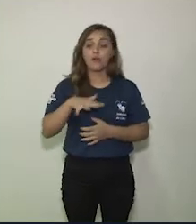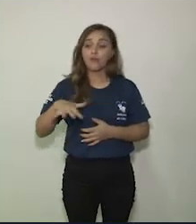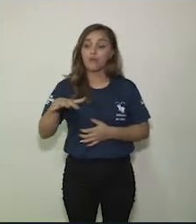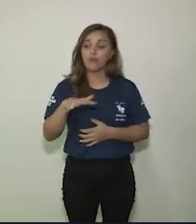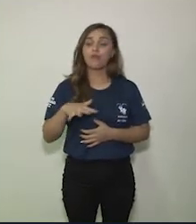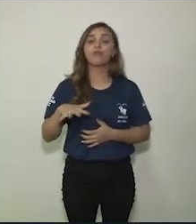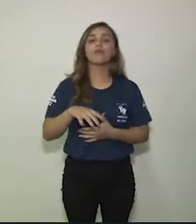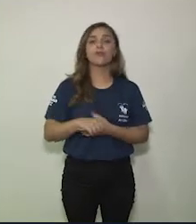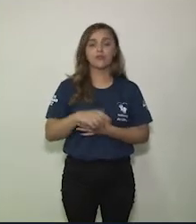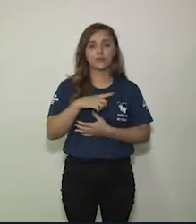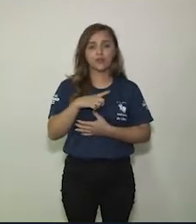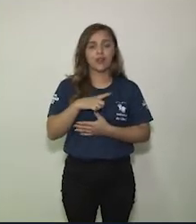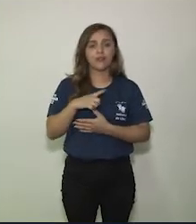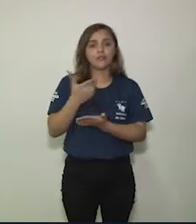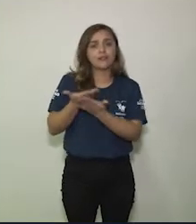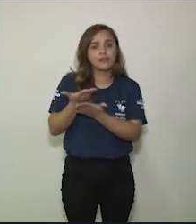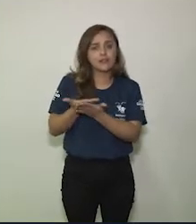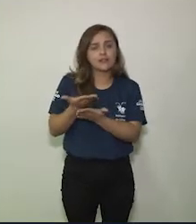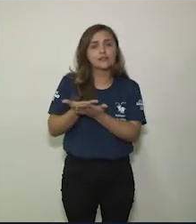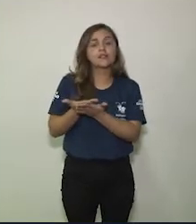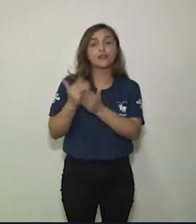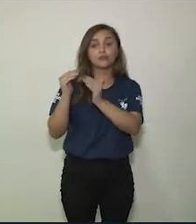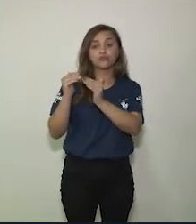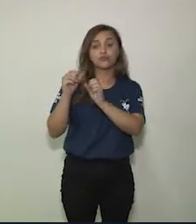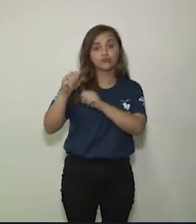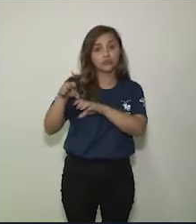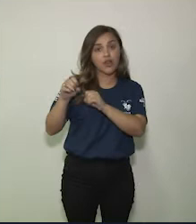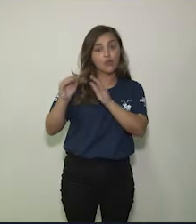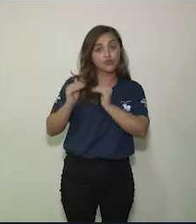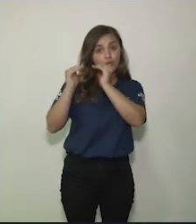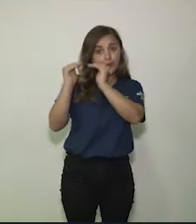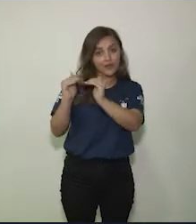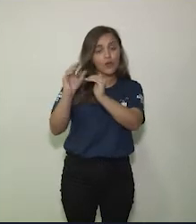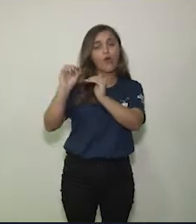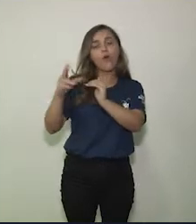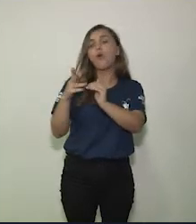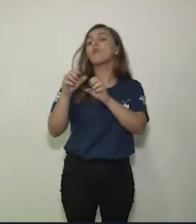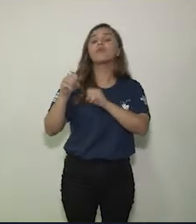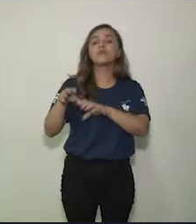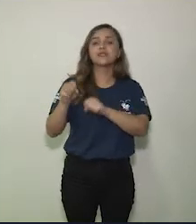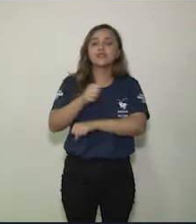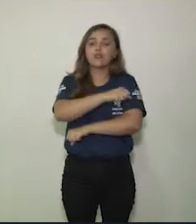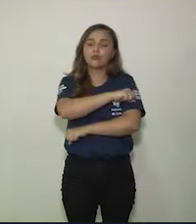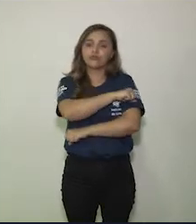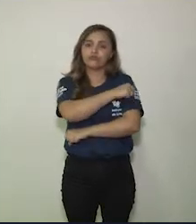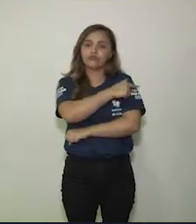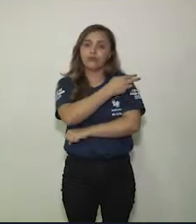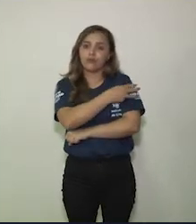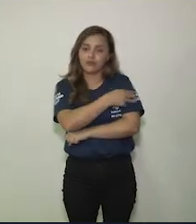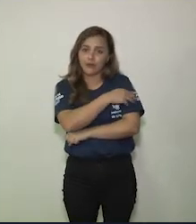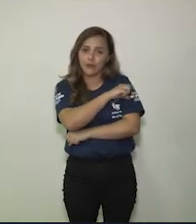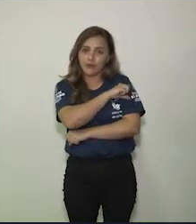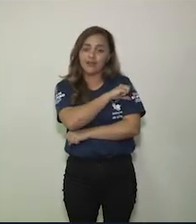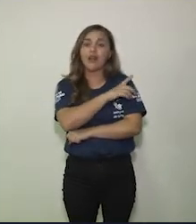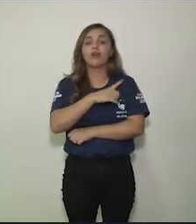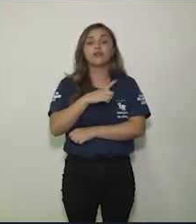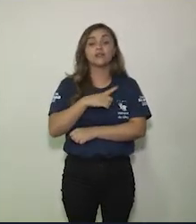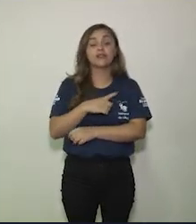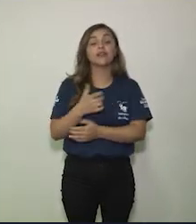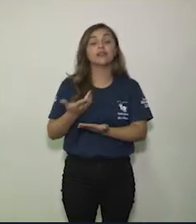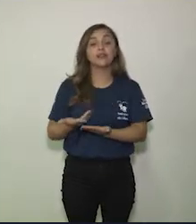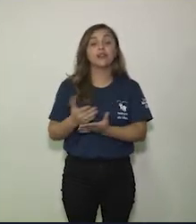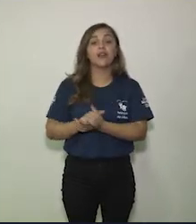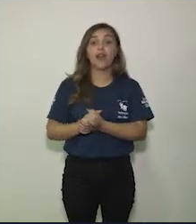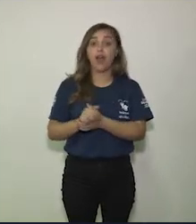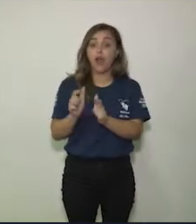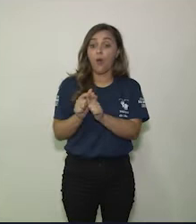tem ensino fundamental, tinha 2 vezes mais risco. Na fase 1, não ter estudado, aumentou em 6